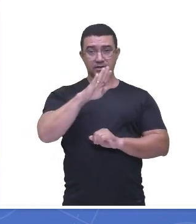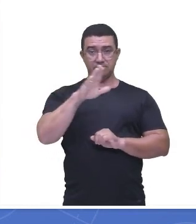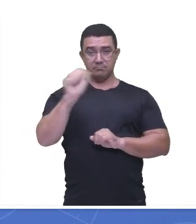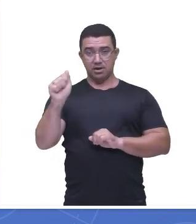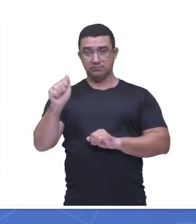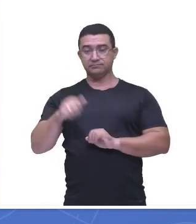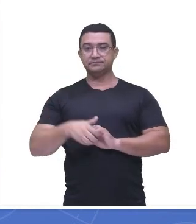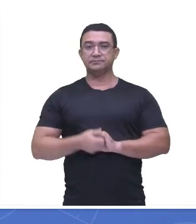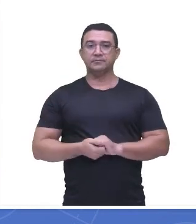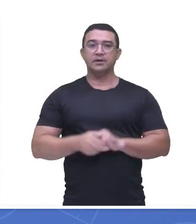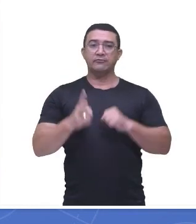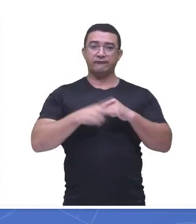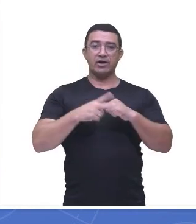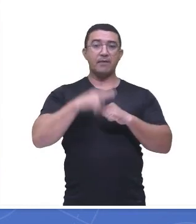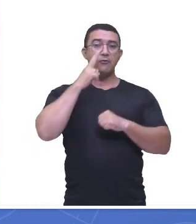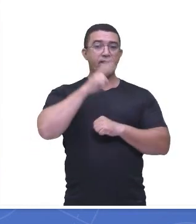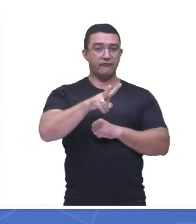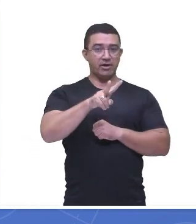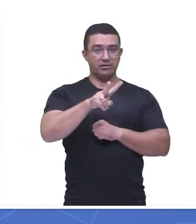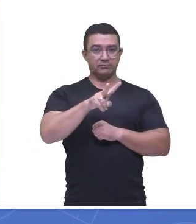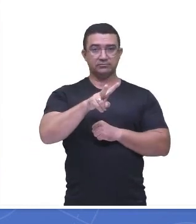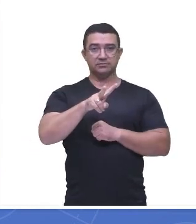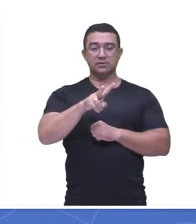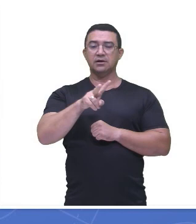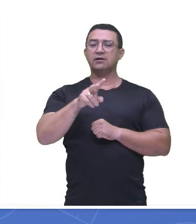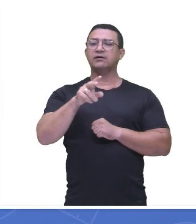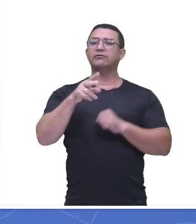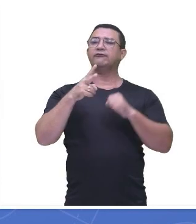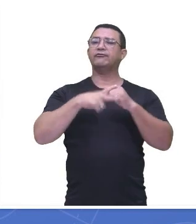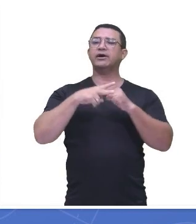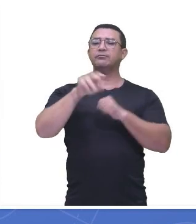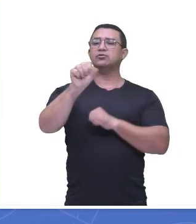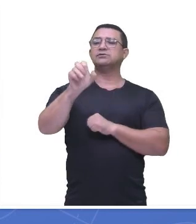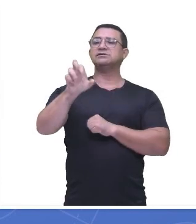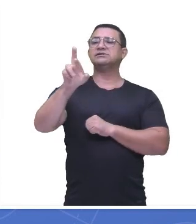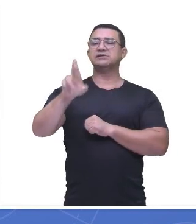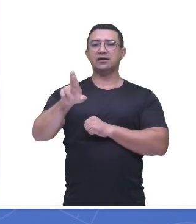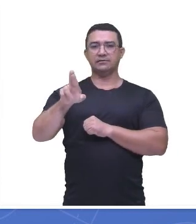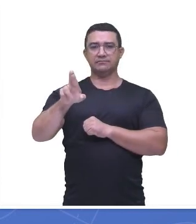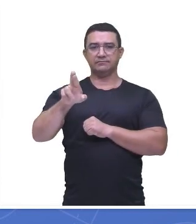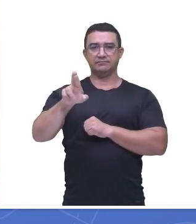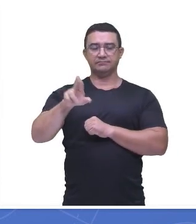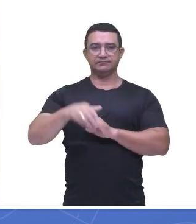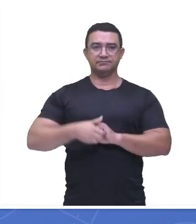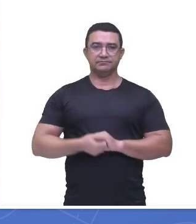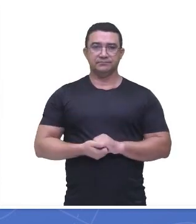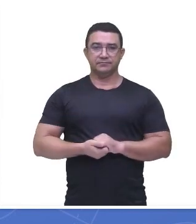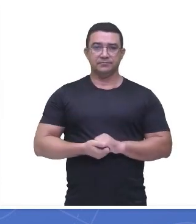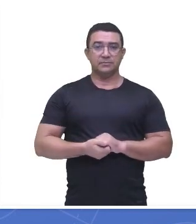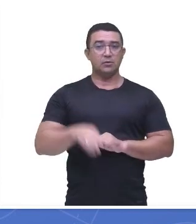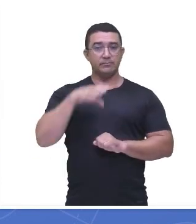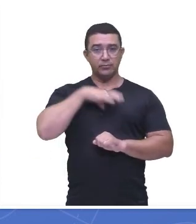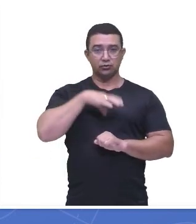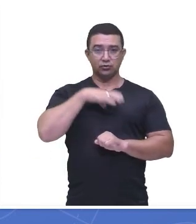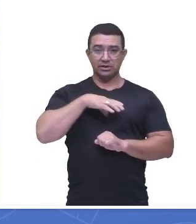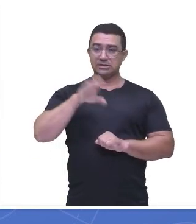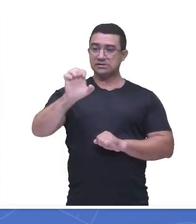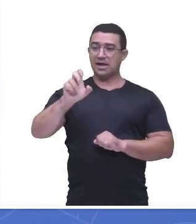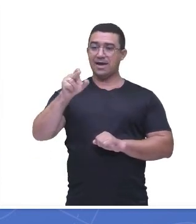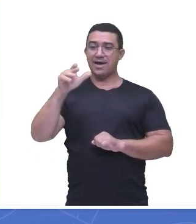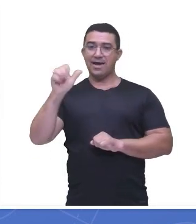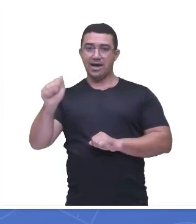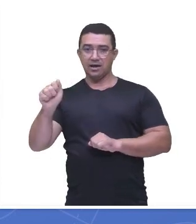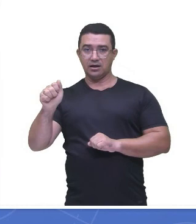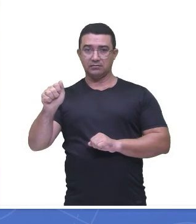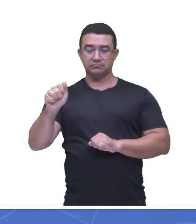ibas. O verbo ser. Olha o verbo ser, como ele é estranho. Na língua portuguesa, era, eu era, tu eras. No